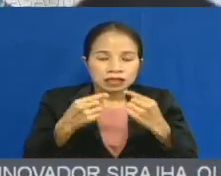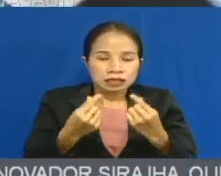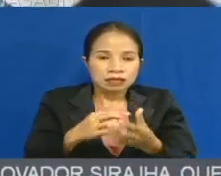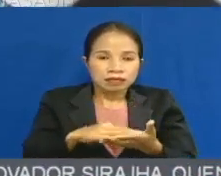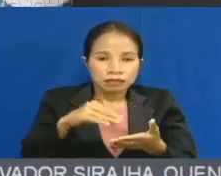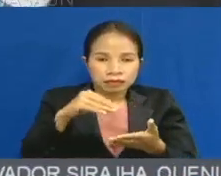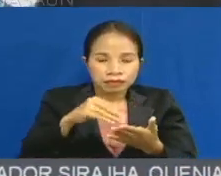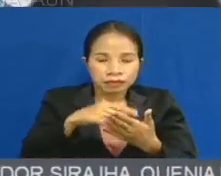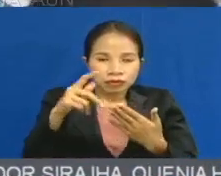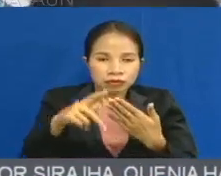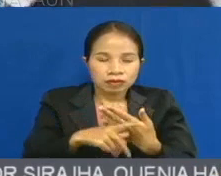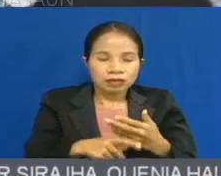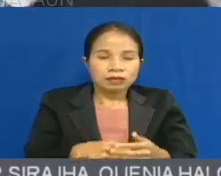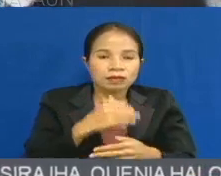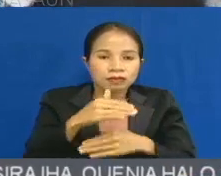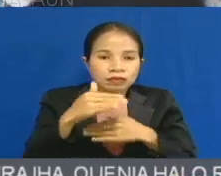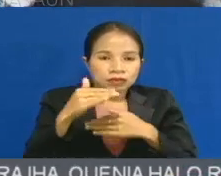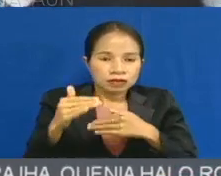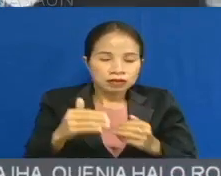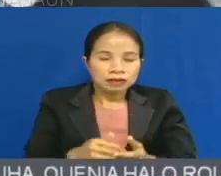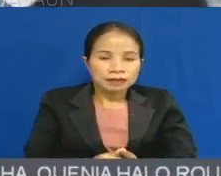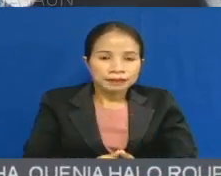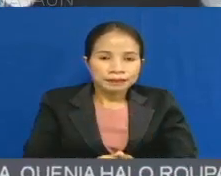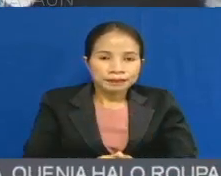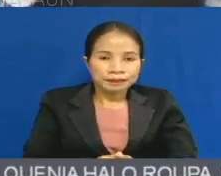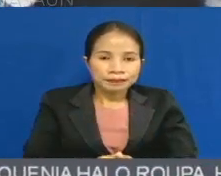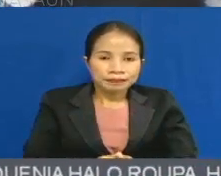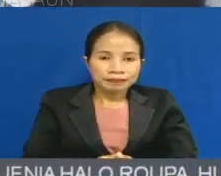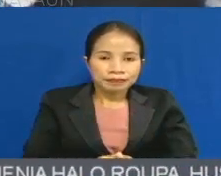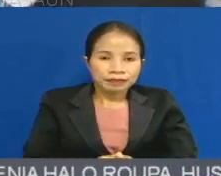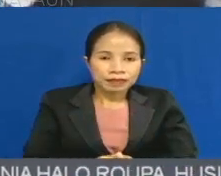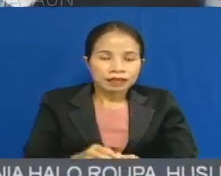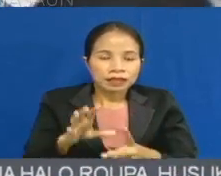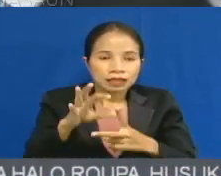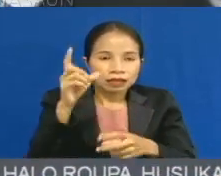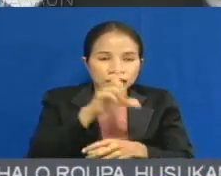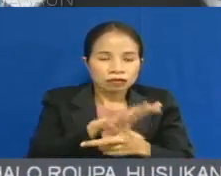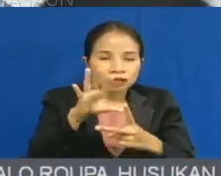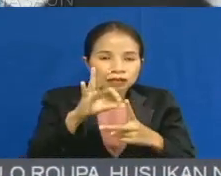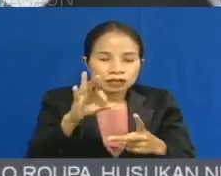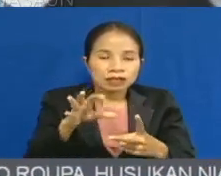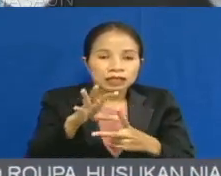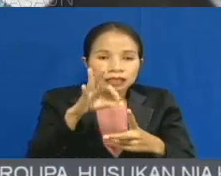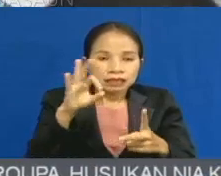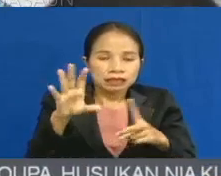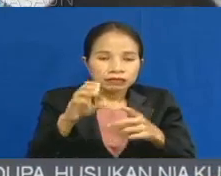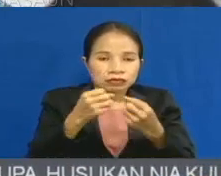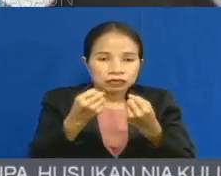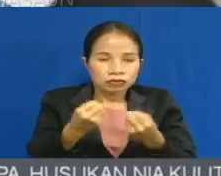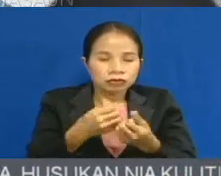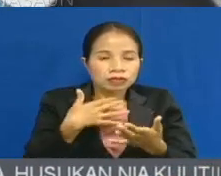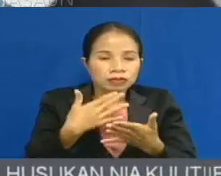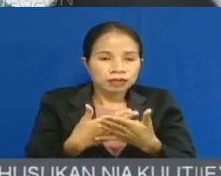o processo de candidatura não e relógio e licença e tem líder comunitário, liderança